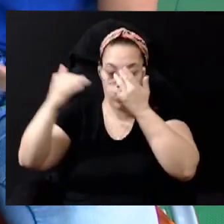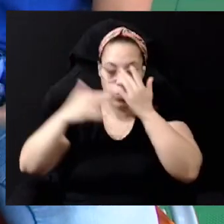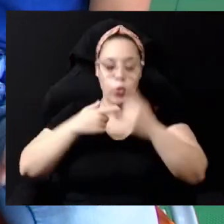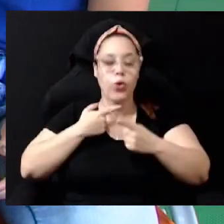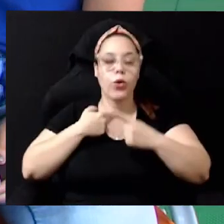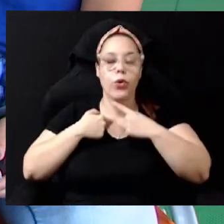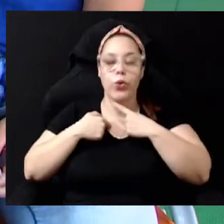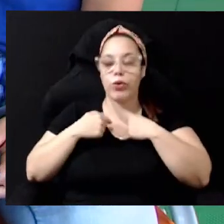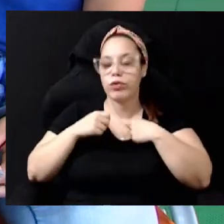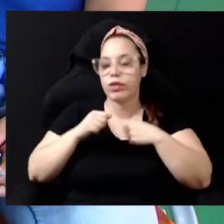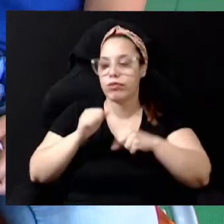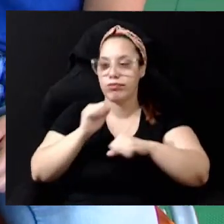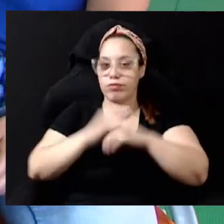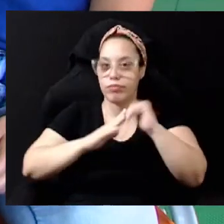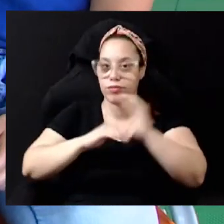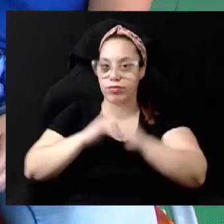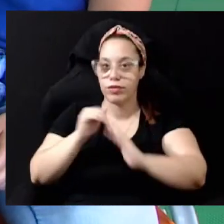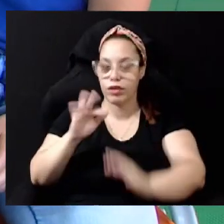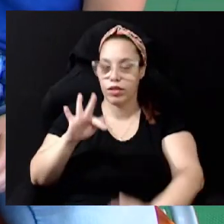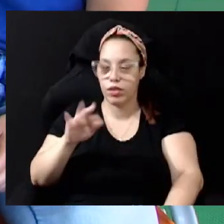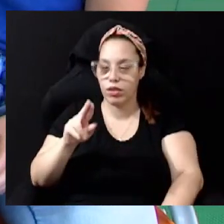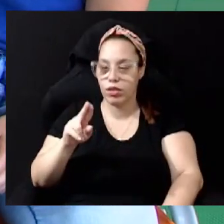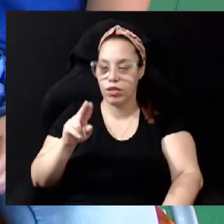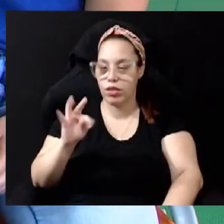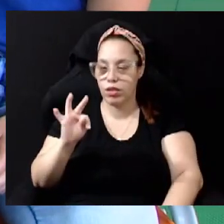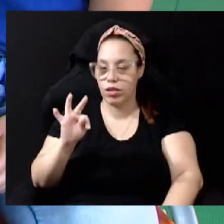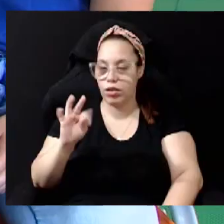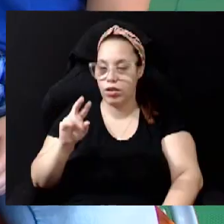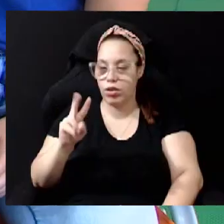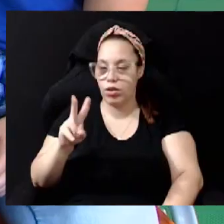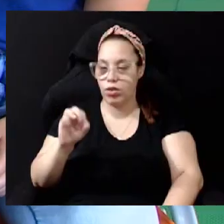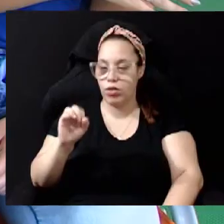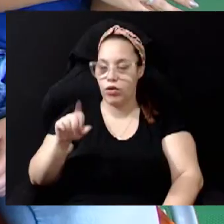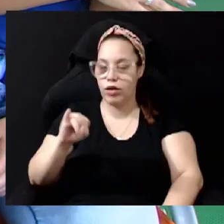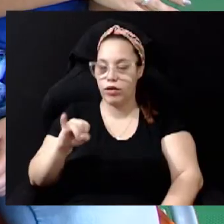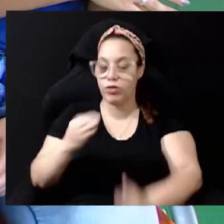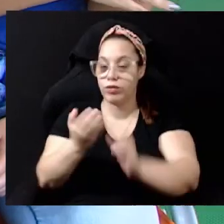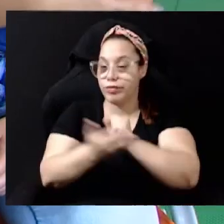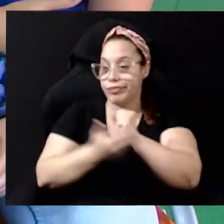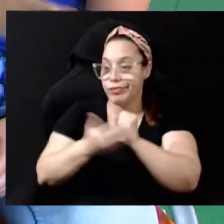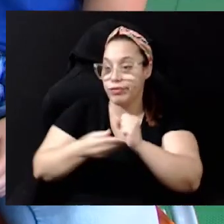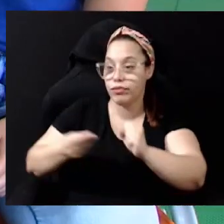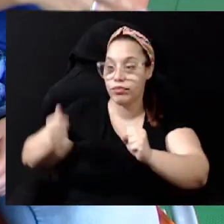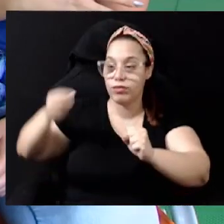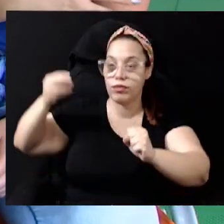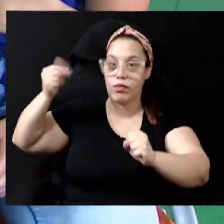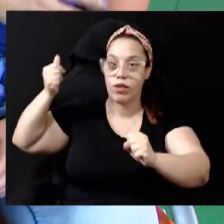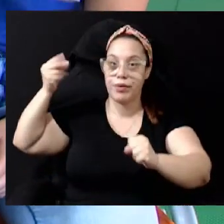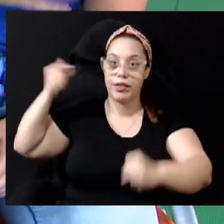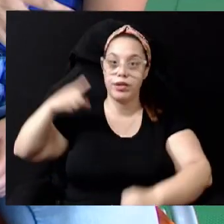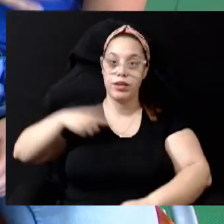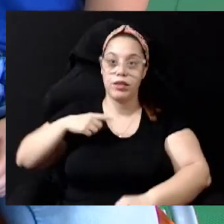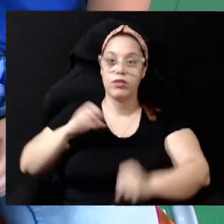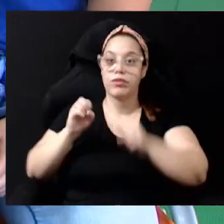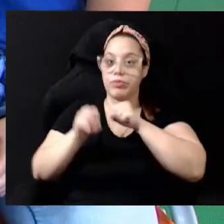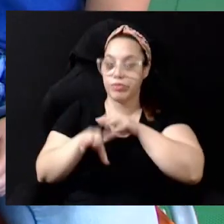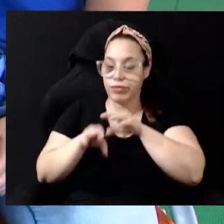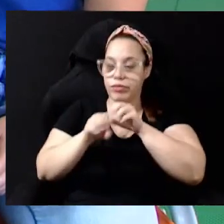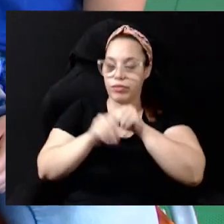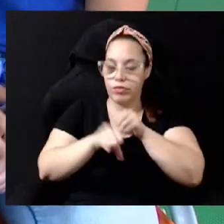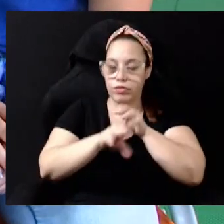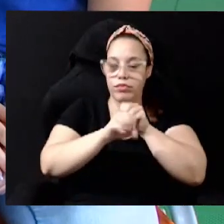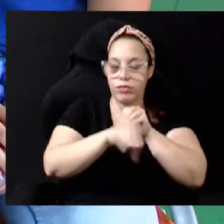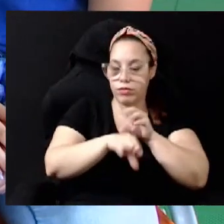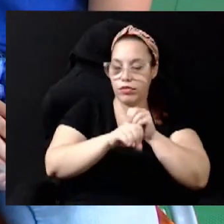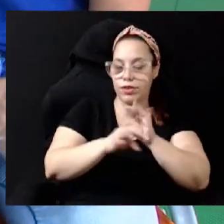ter vontade de fazer atividade física, como nós o futevôlei, né? Isso veio lá da nossa base. Sim. Então lá na nossa base nós tivemos